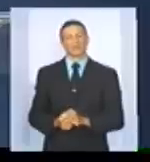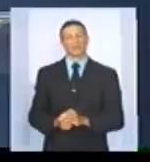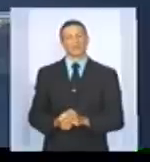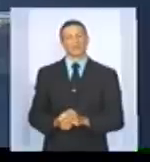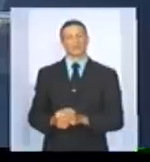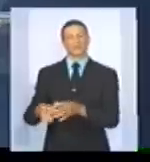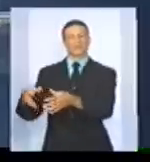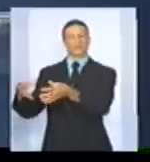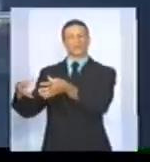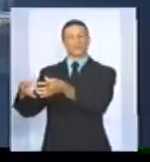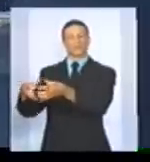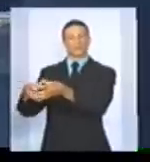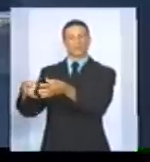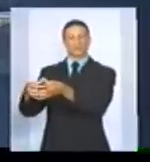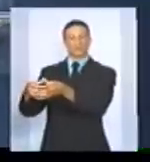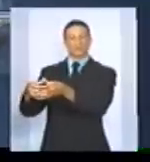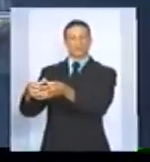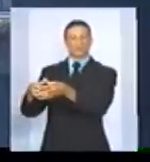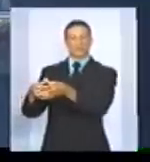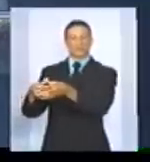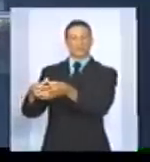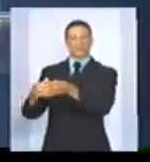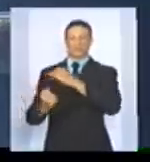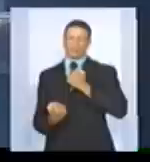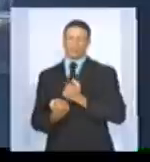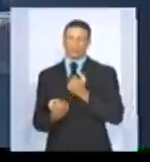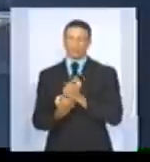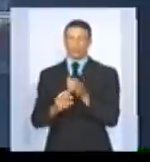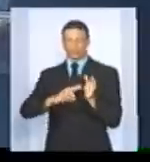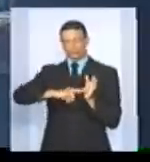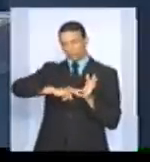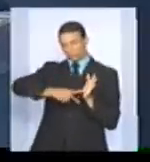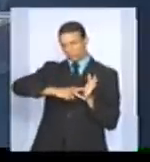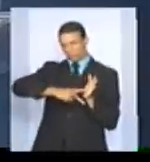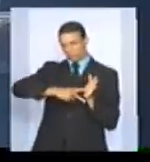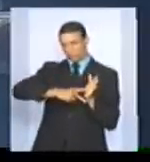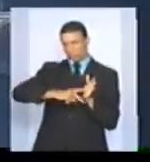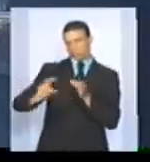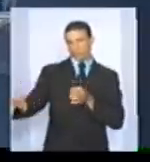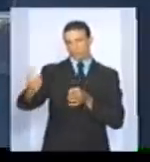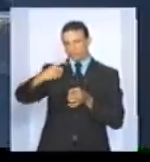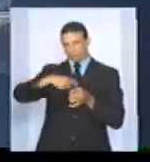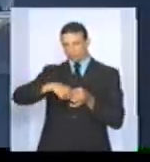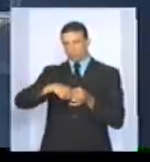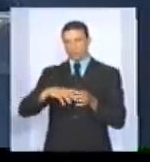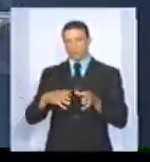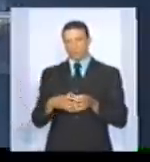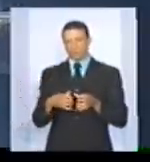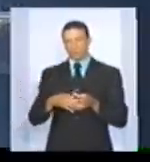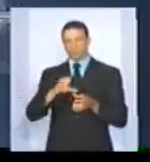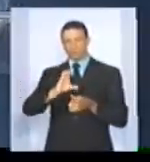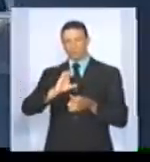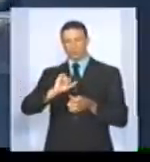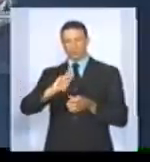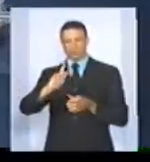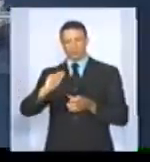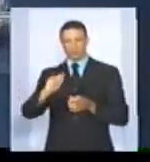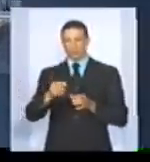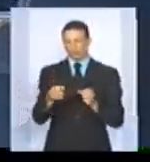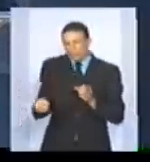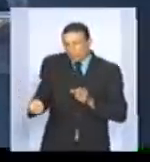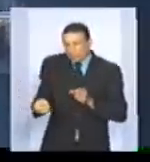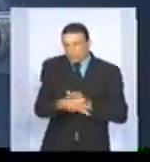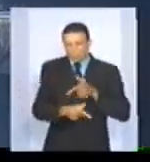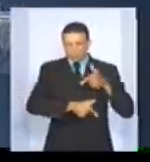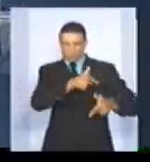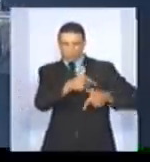de empregados já estão criando suas representações sindicais na esteira de que o SEAC seria uma nova atividade que chegou ao mercado